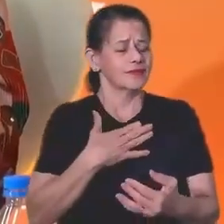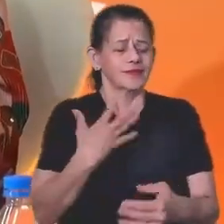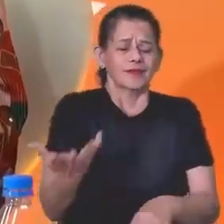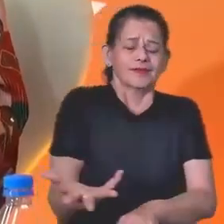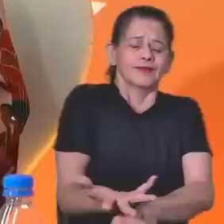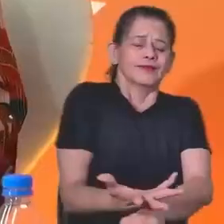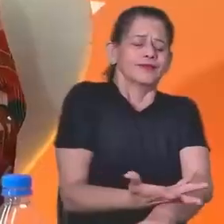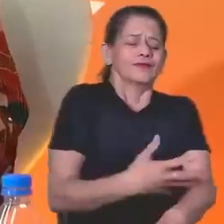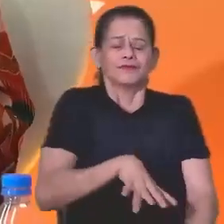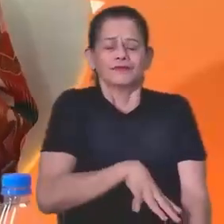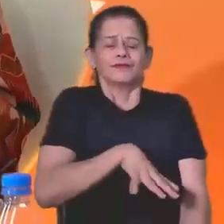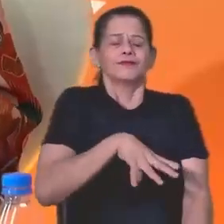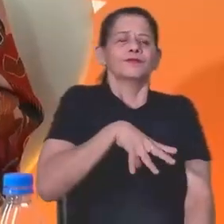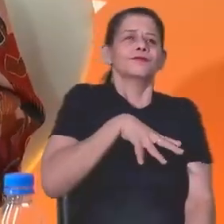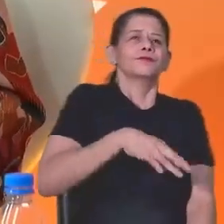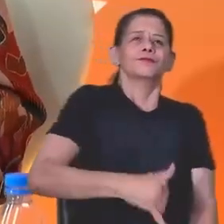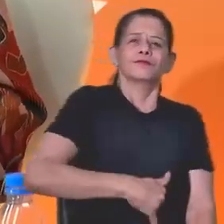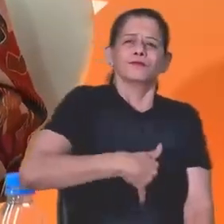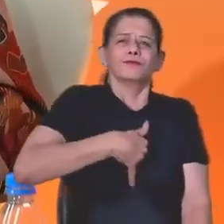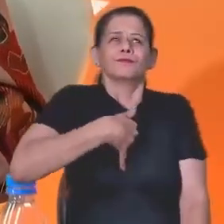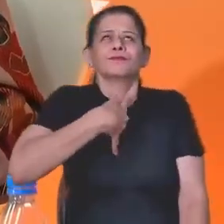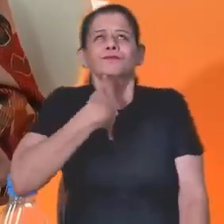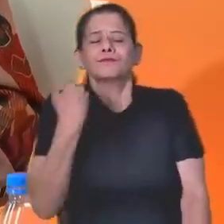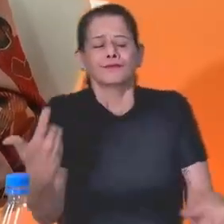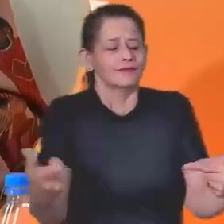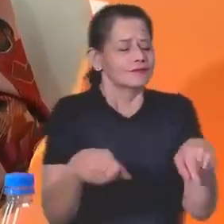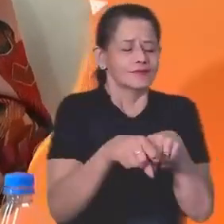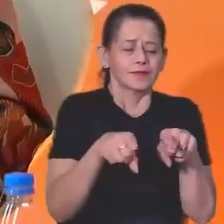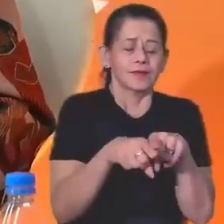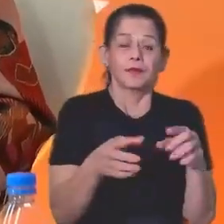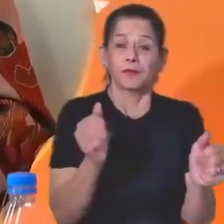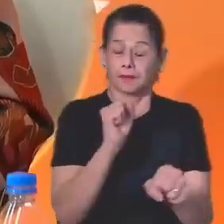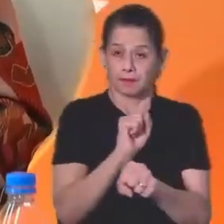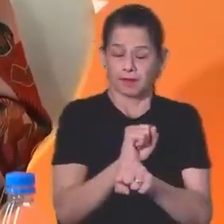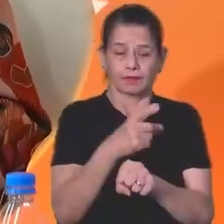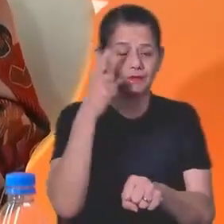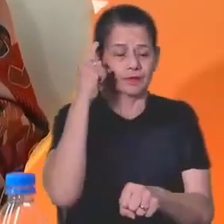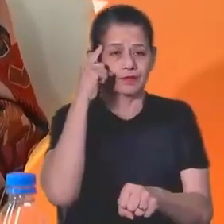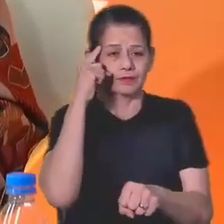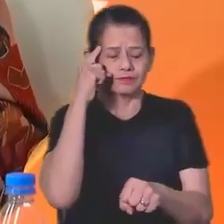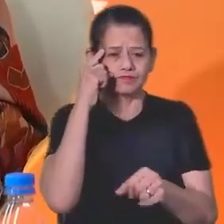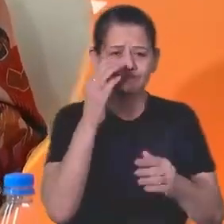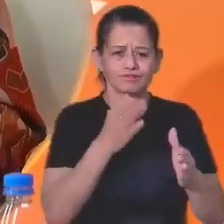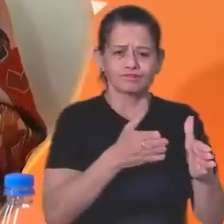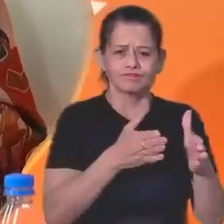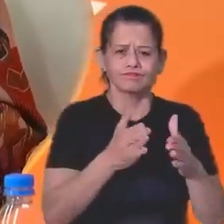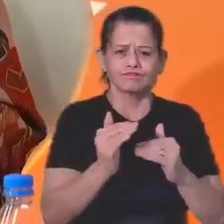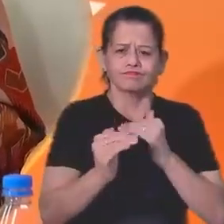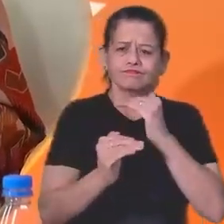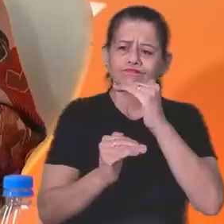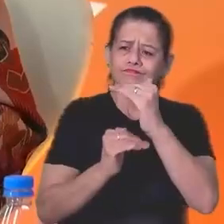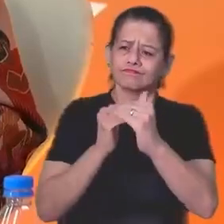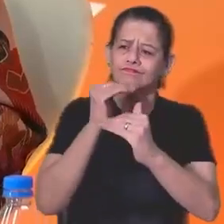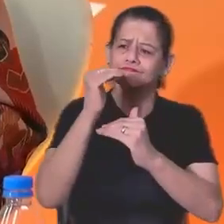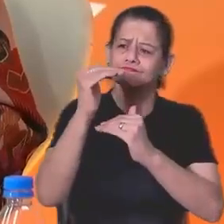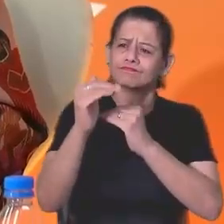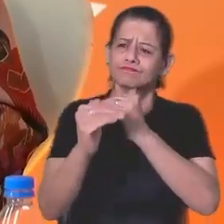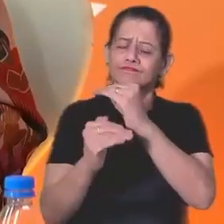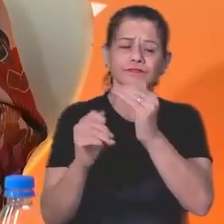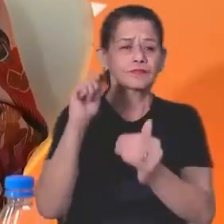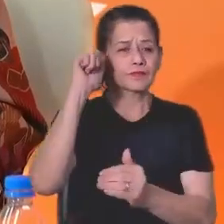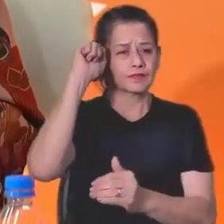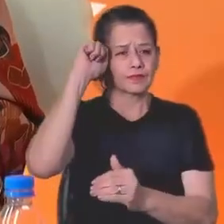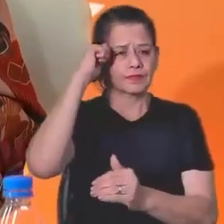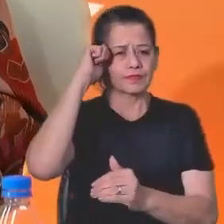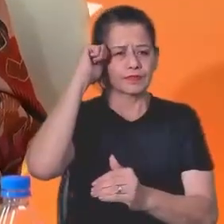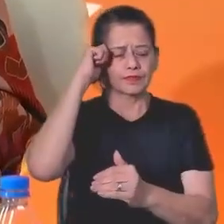tablado, destinada para a plateia. Da esquerda para a direita, a primeira pessoa sentada é Camila Vieira, uma mulher negra de cabelos